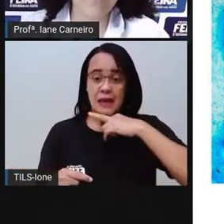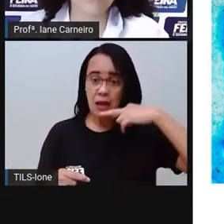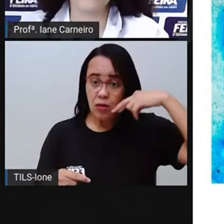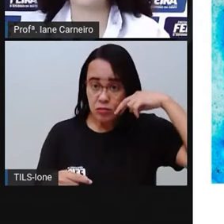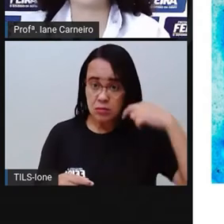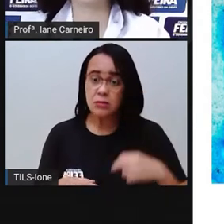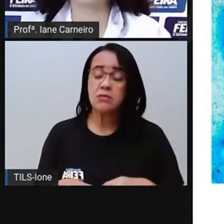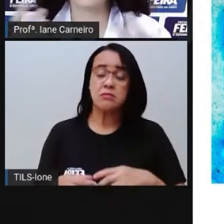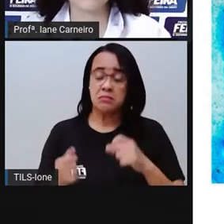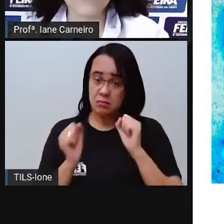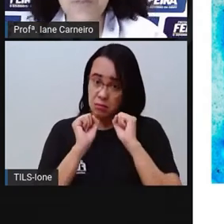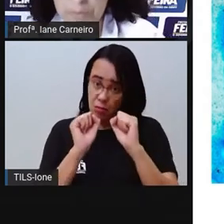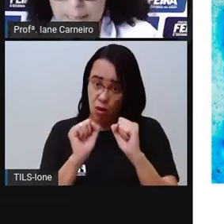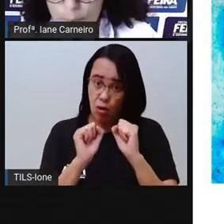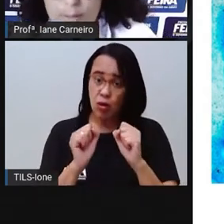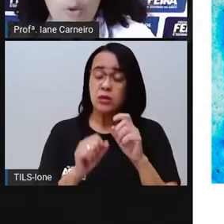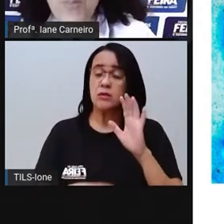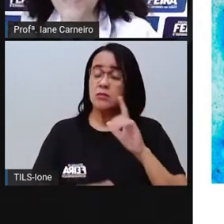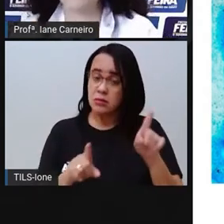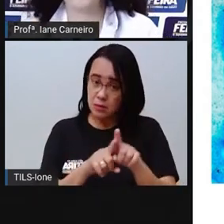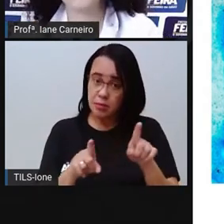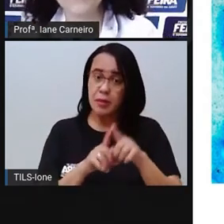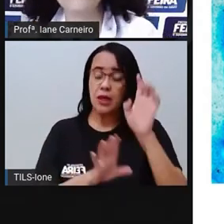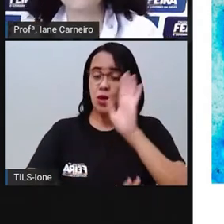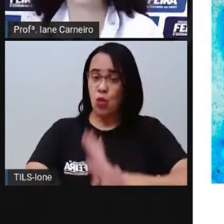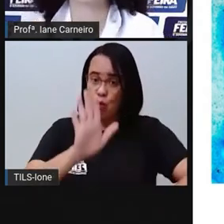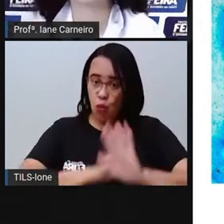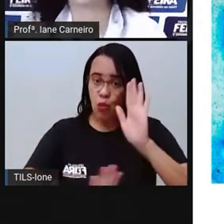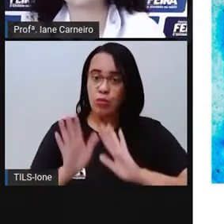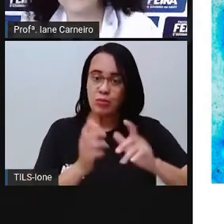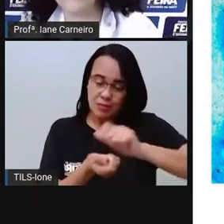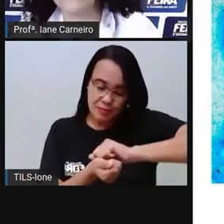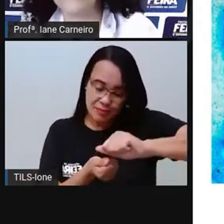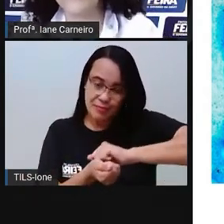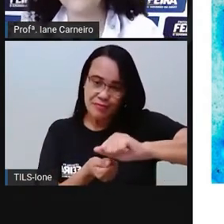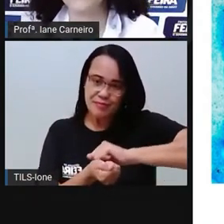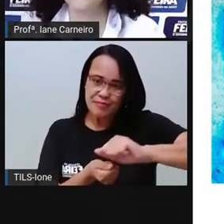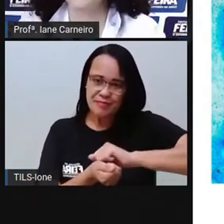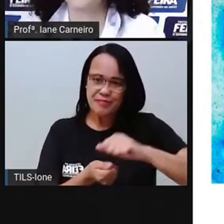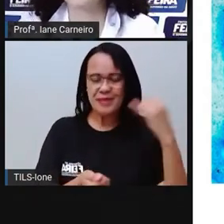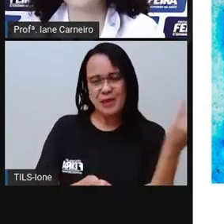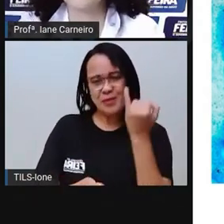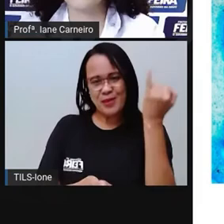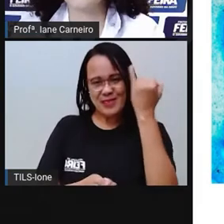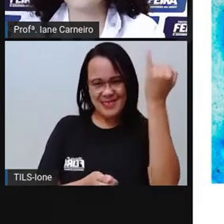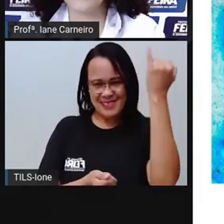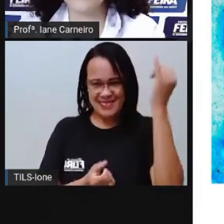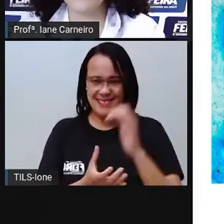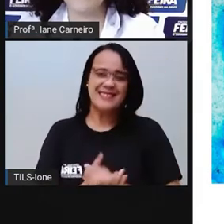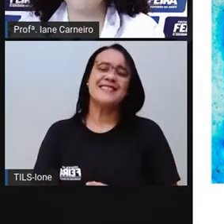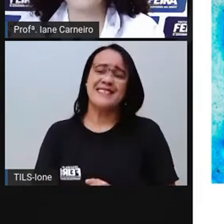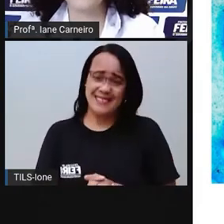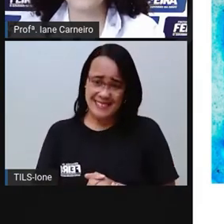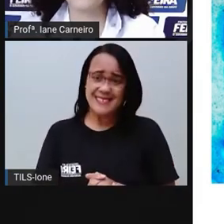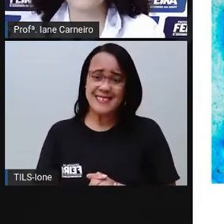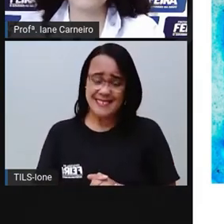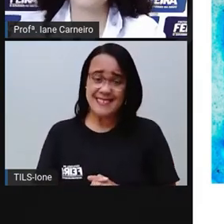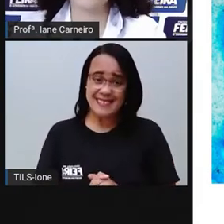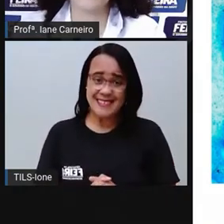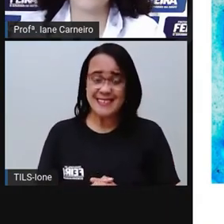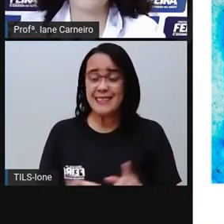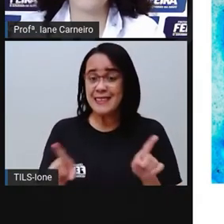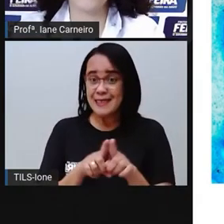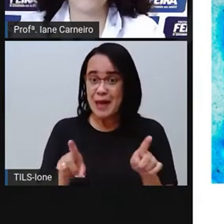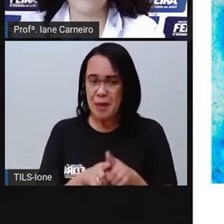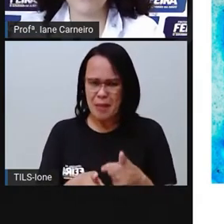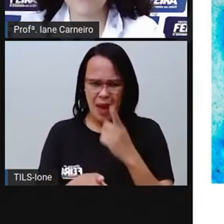outras roupas, né? Então, ter todo esse cuidado com as roupas é importante também para a nossa saúde. Outra coisa, ó, pôr o lixo